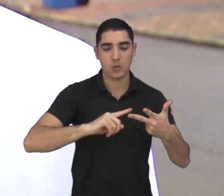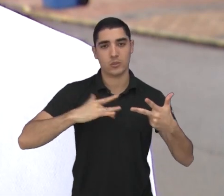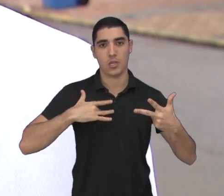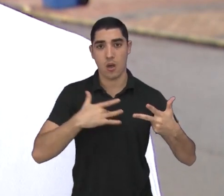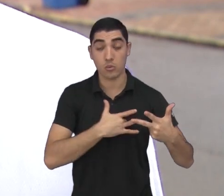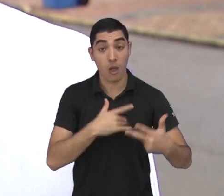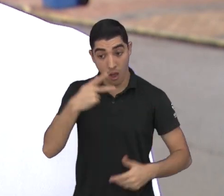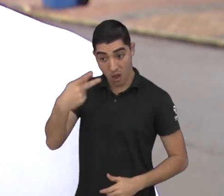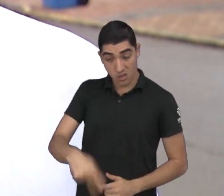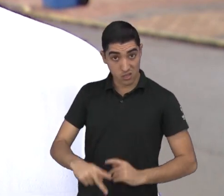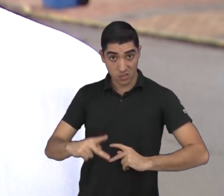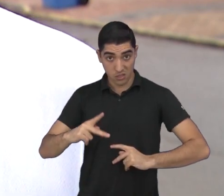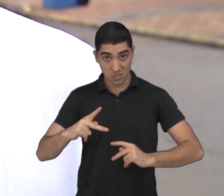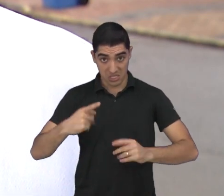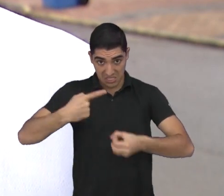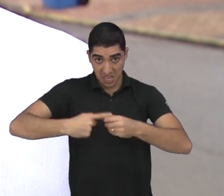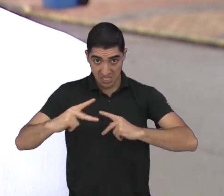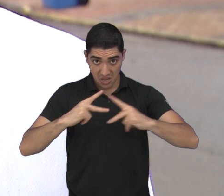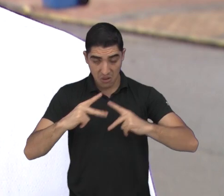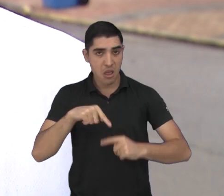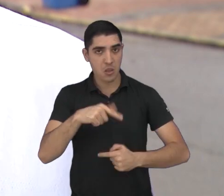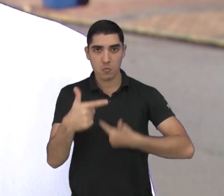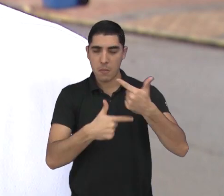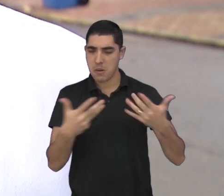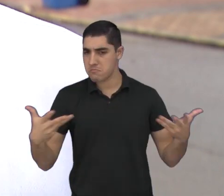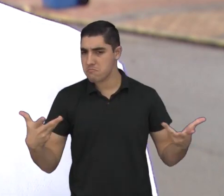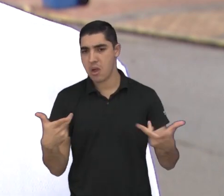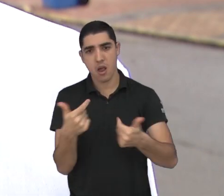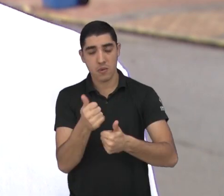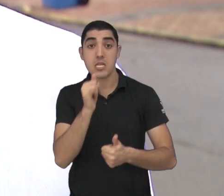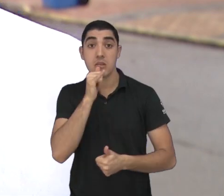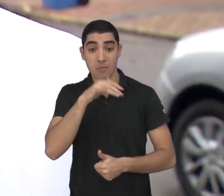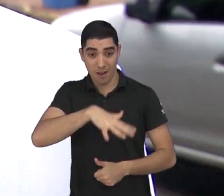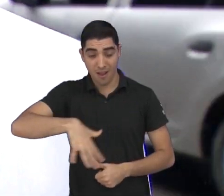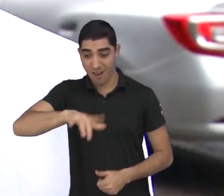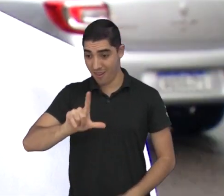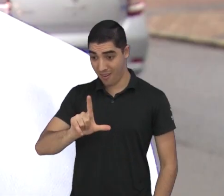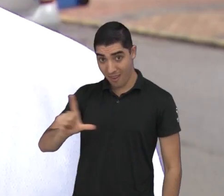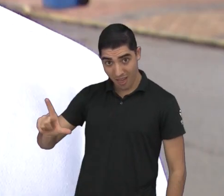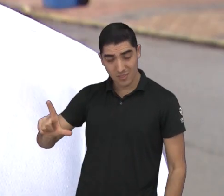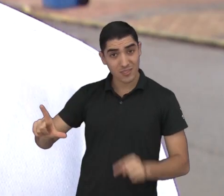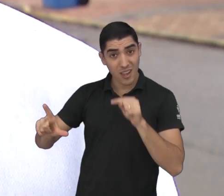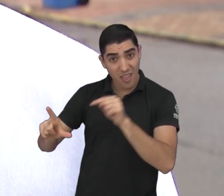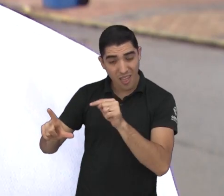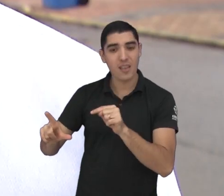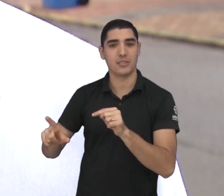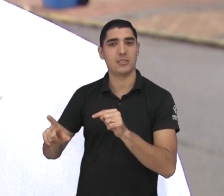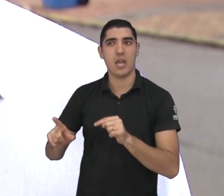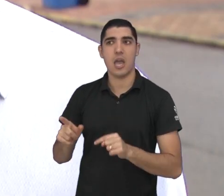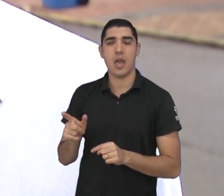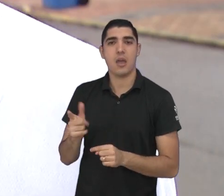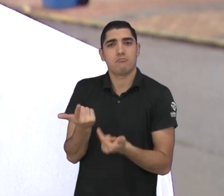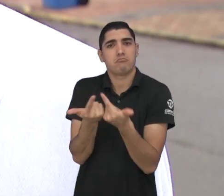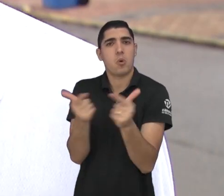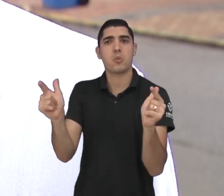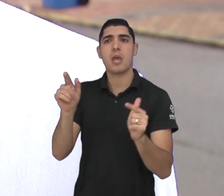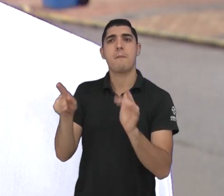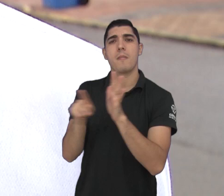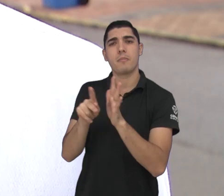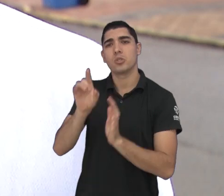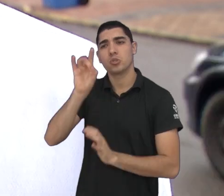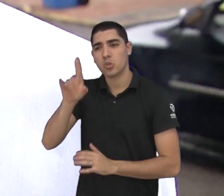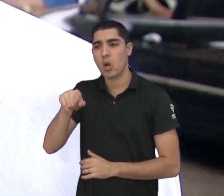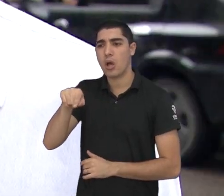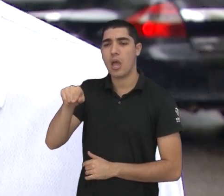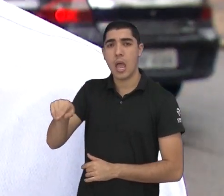educação, à saúde. Hoje a gente vê São José dos Campos esse tipo de serviço muito compactado. Região Leste, por exemplo, não tem uma oferta desses